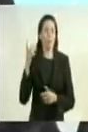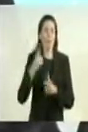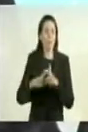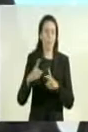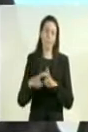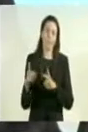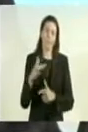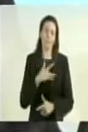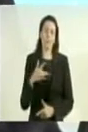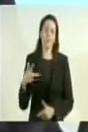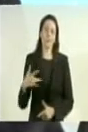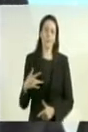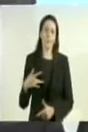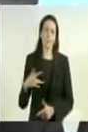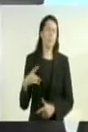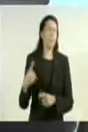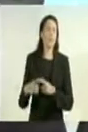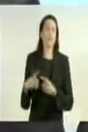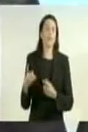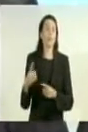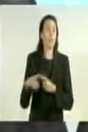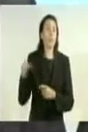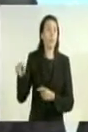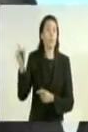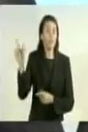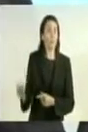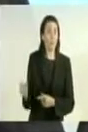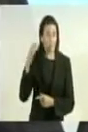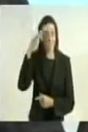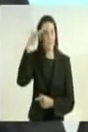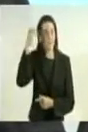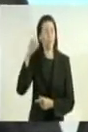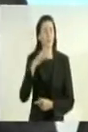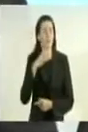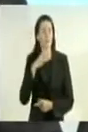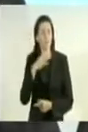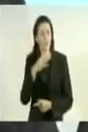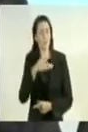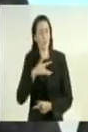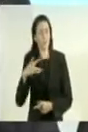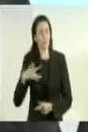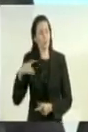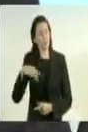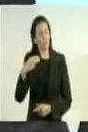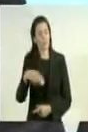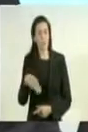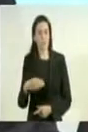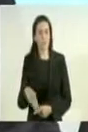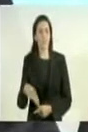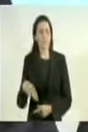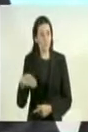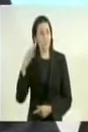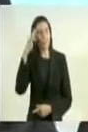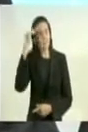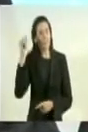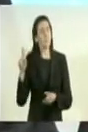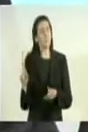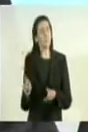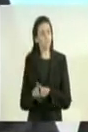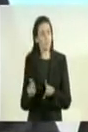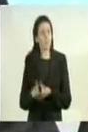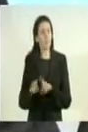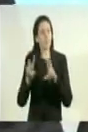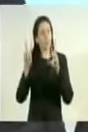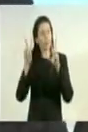questão de as pessoas terem que migrar para determinados locais do Estado e até mesmo hospitais de alta complexidade, média e